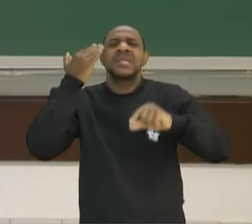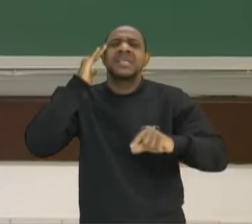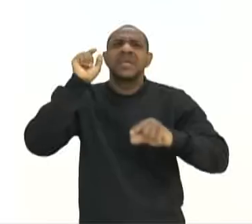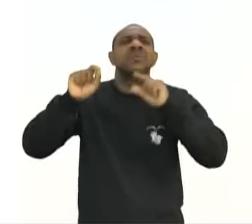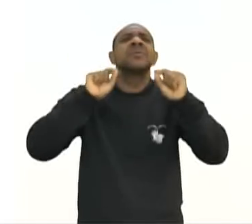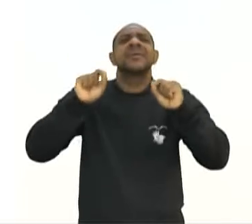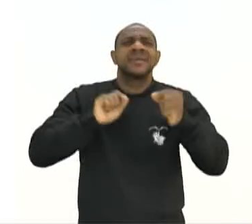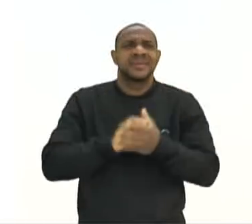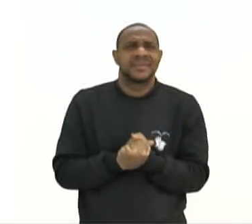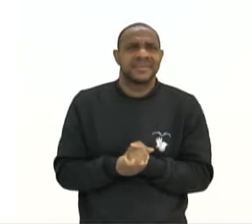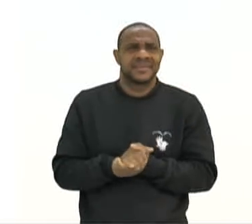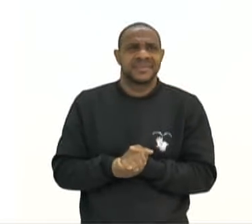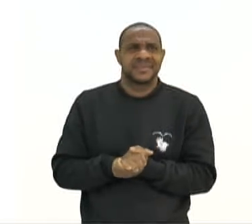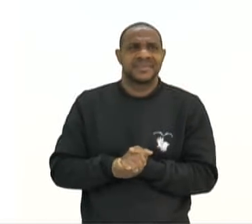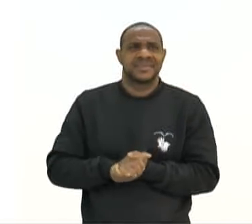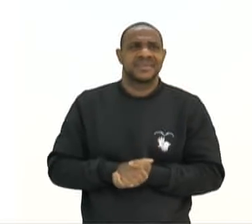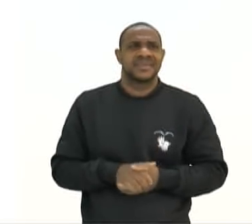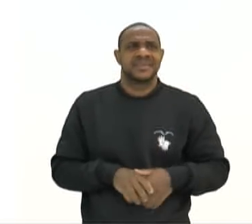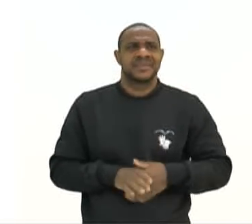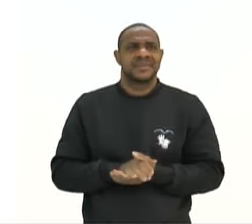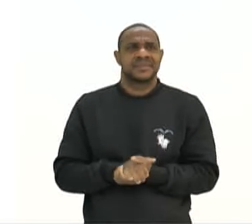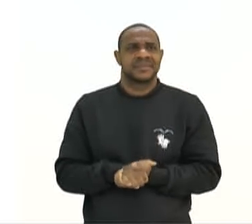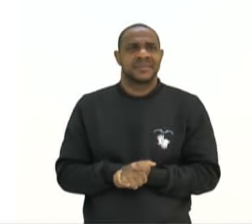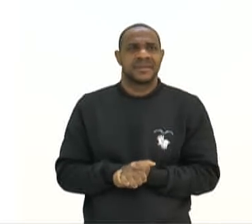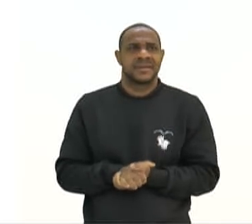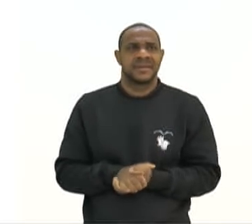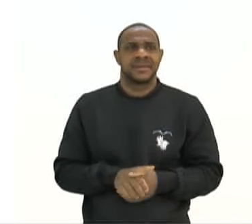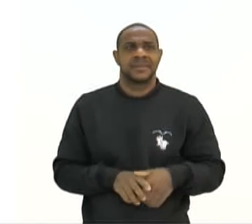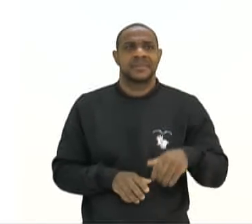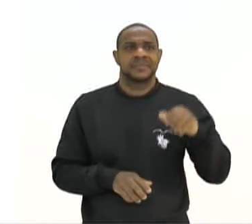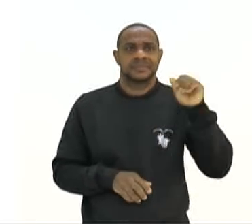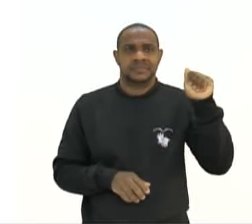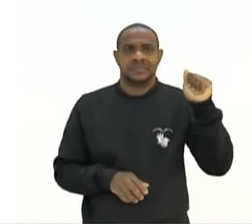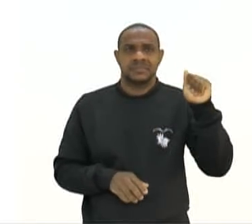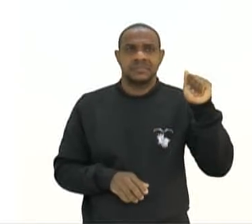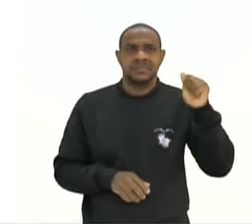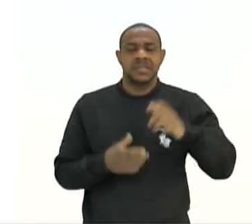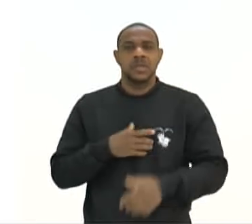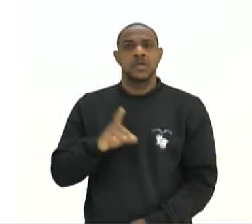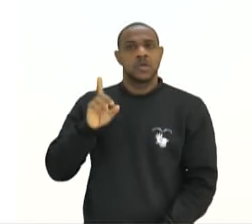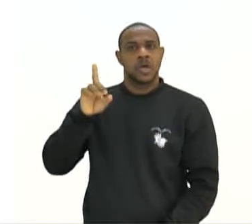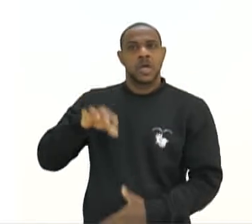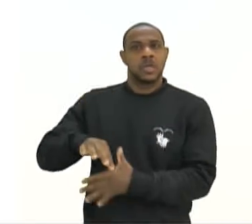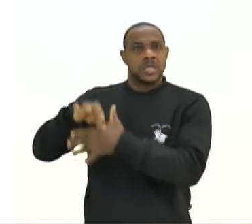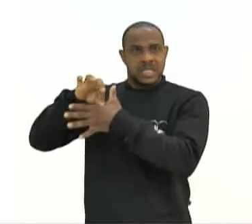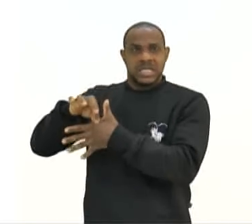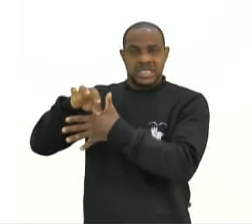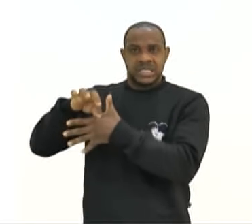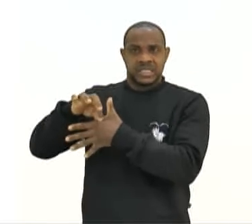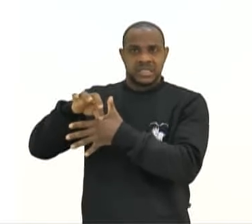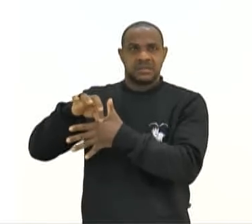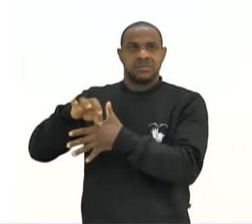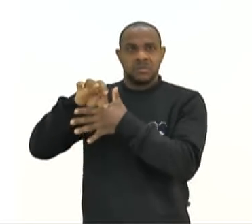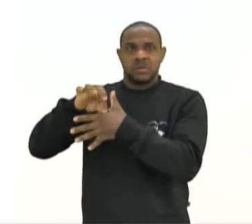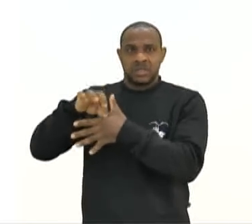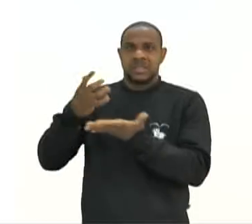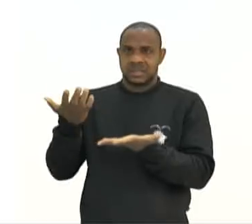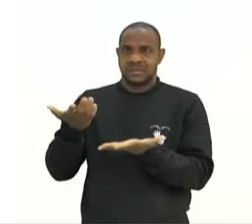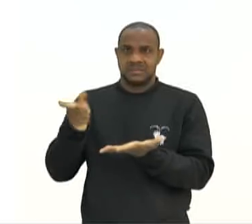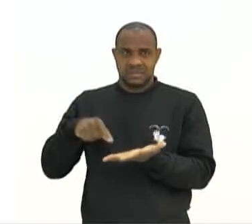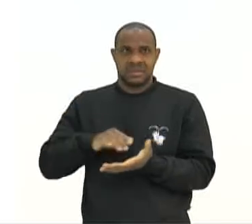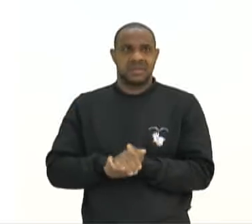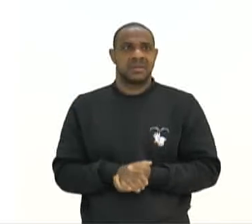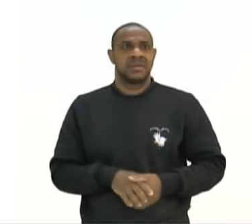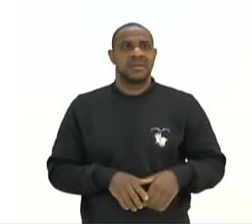Letter A. Martin Luther King Jr. foi o líder dos direitos civis e todos os anos muitas pessoas se recordam dele? Or letter B.